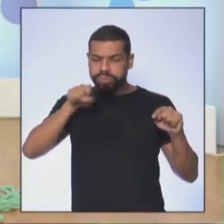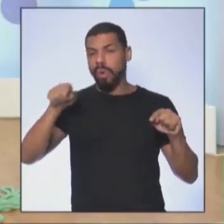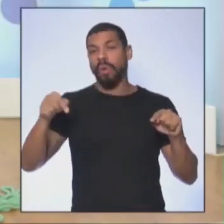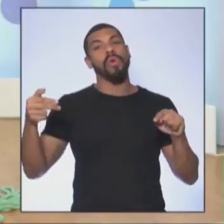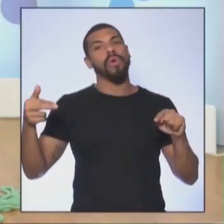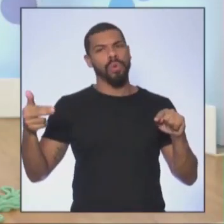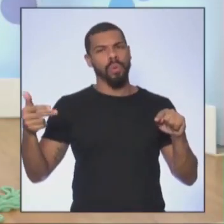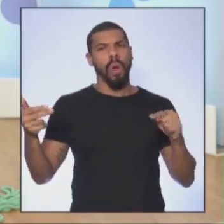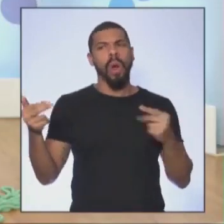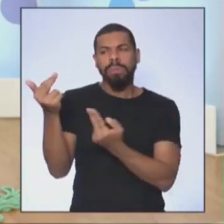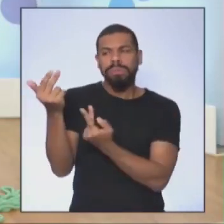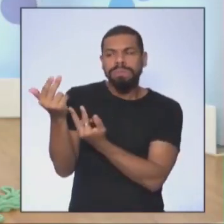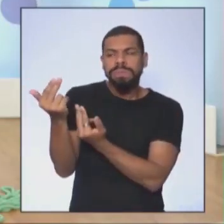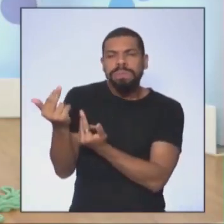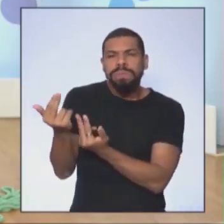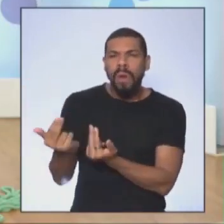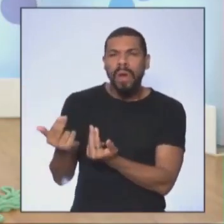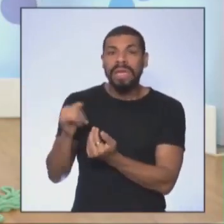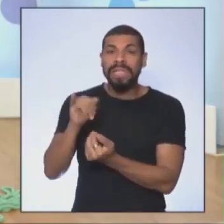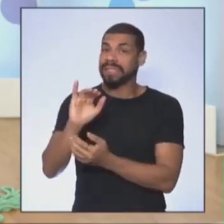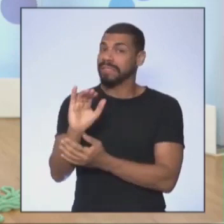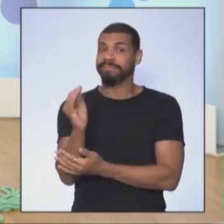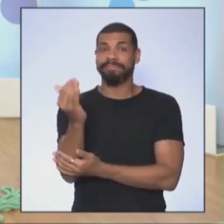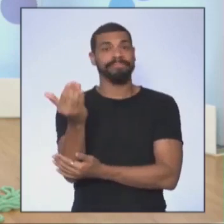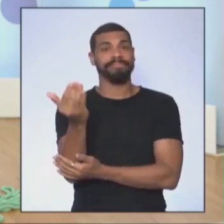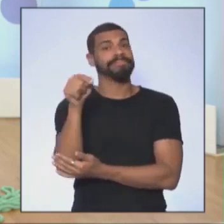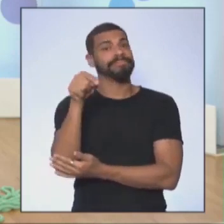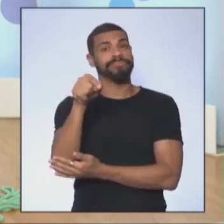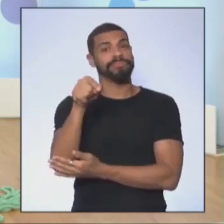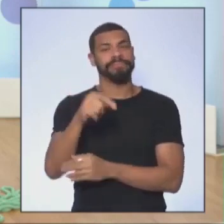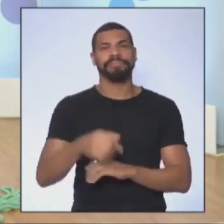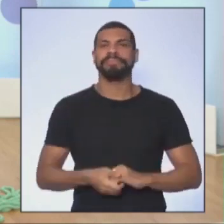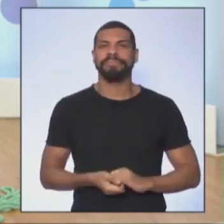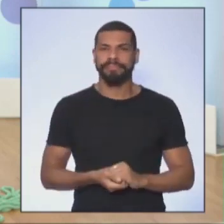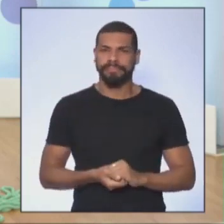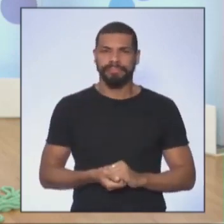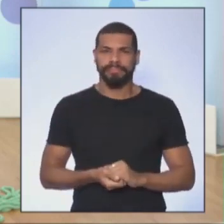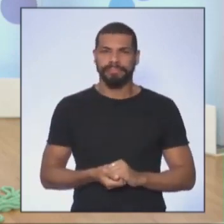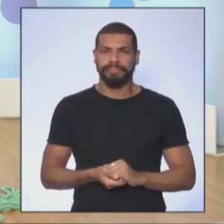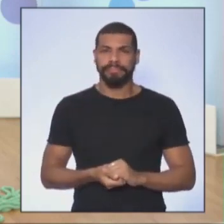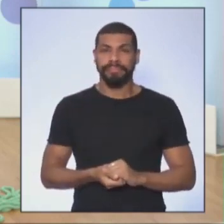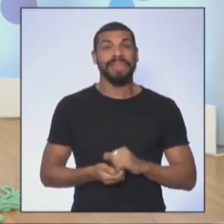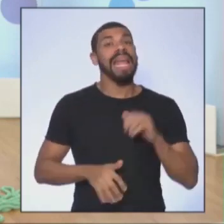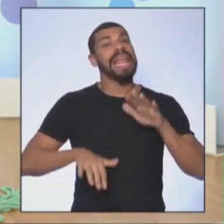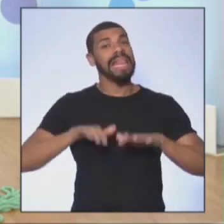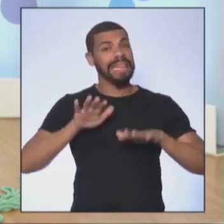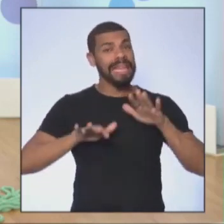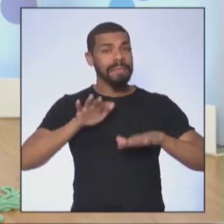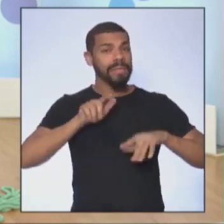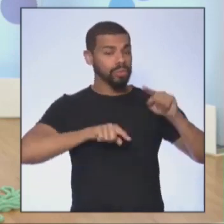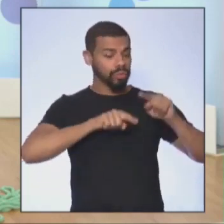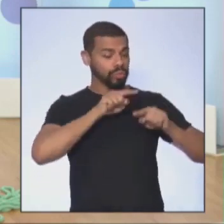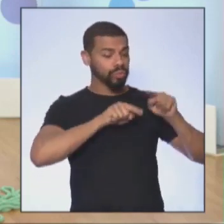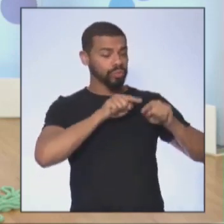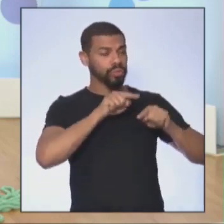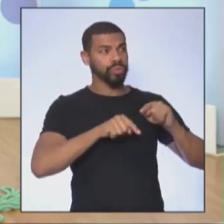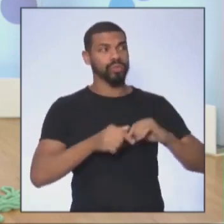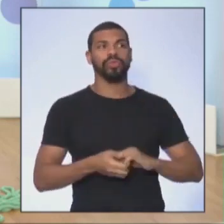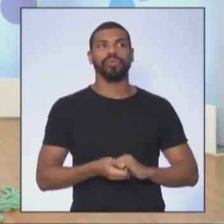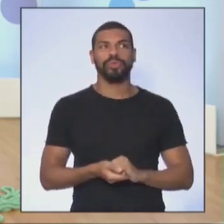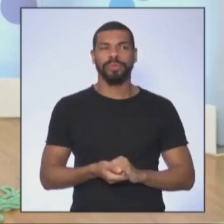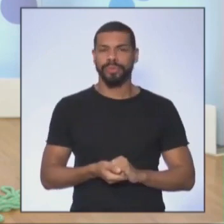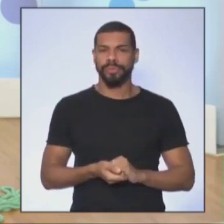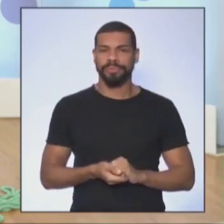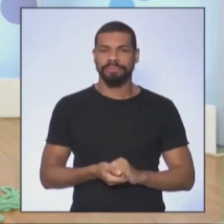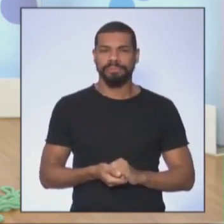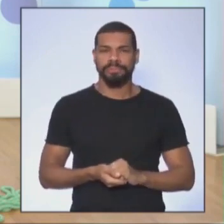frequência grave, uma frequência aguda, se não atingir, ela não vai vibrar. Então depende muito do objeto que